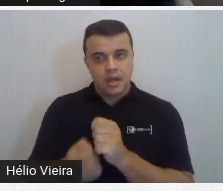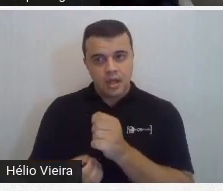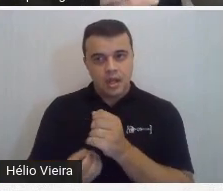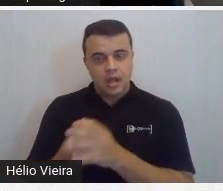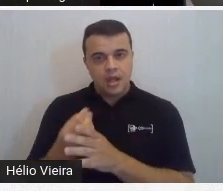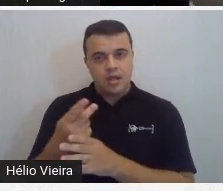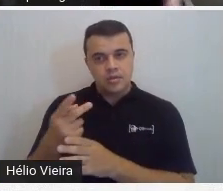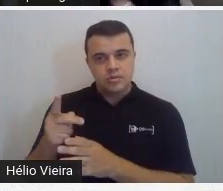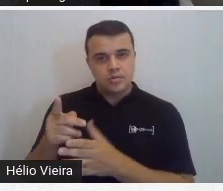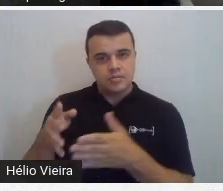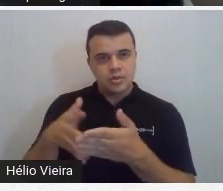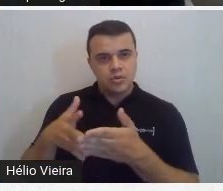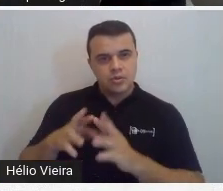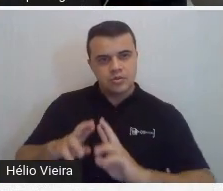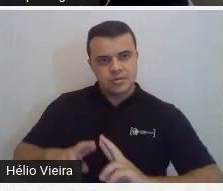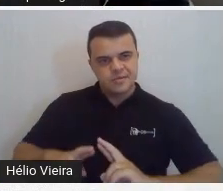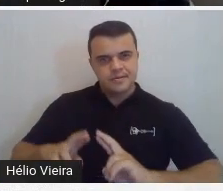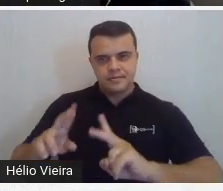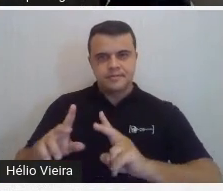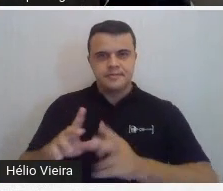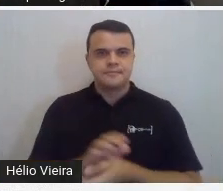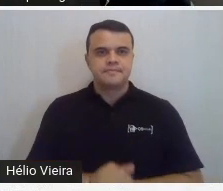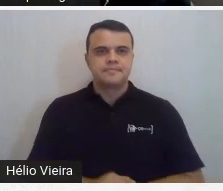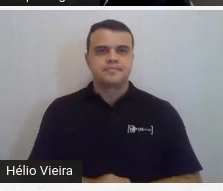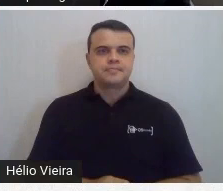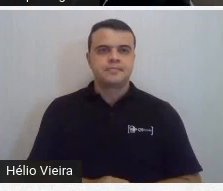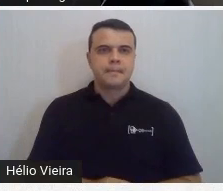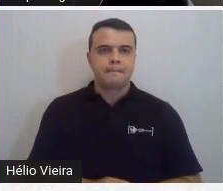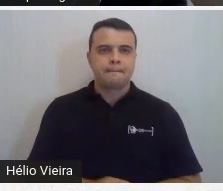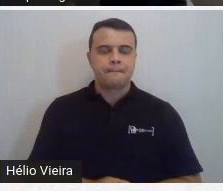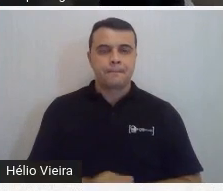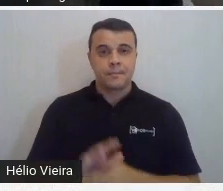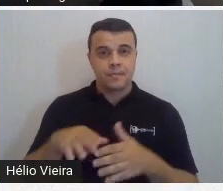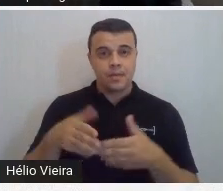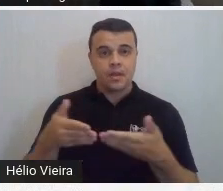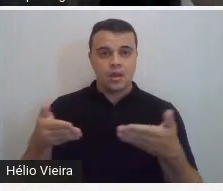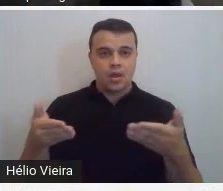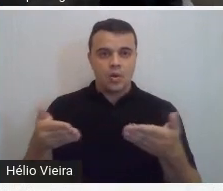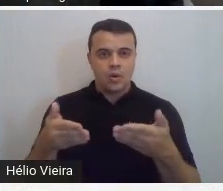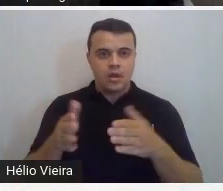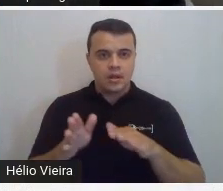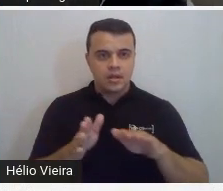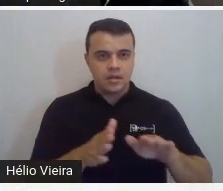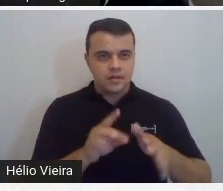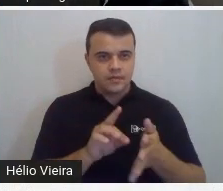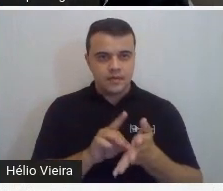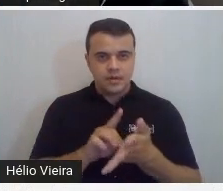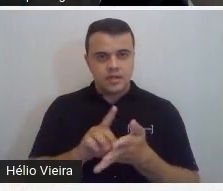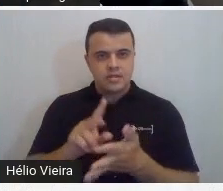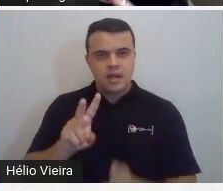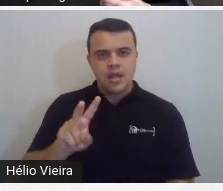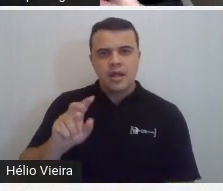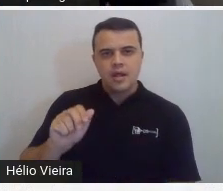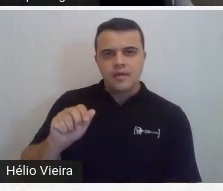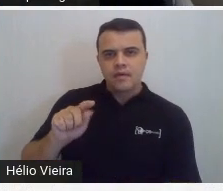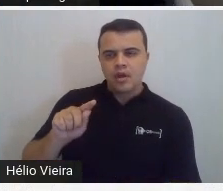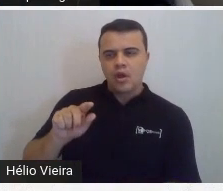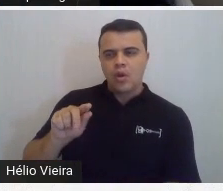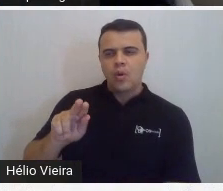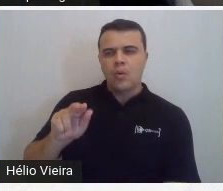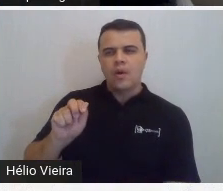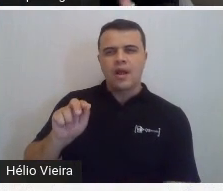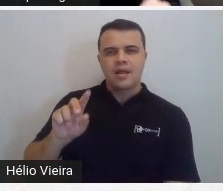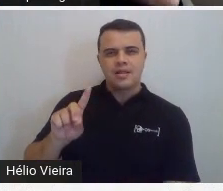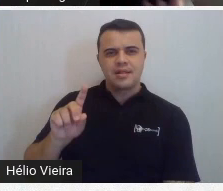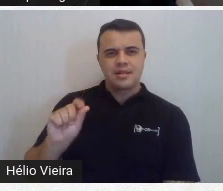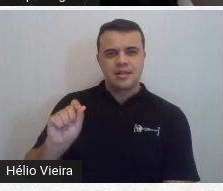sua pintura de outra maneira, né? Agora a gente vai entrar efetivamente nas vanguardas, lembrando